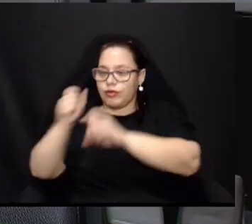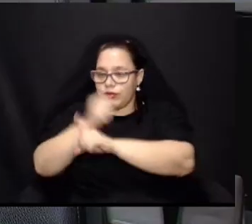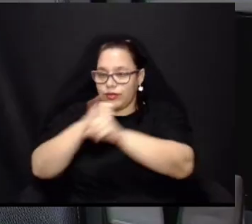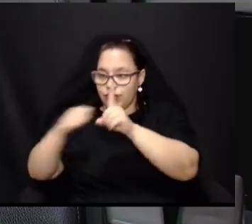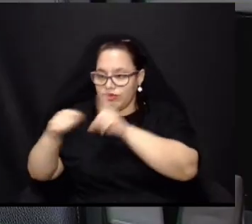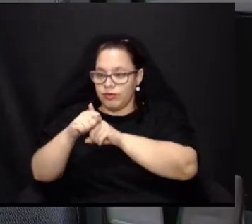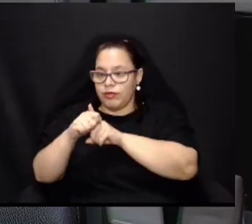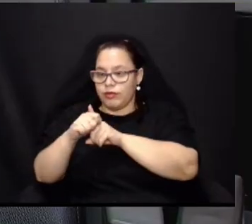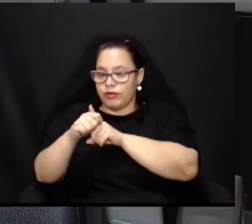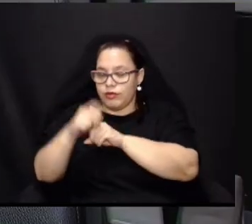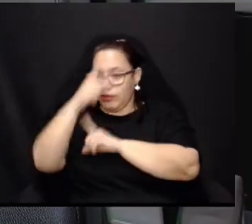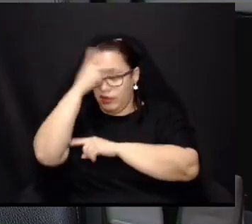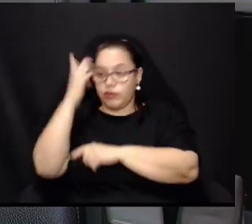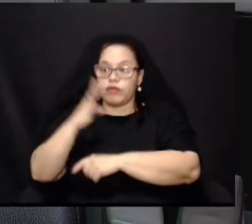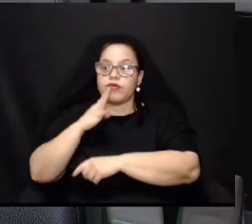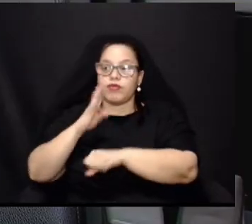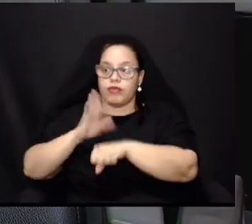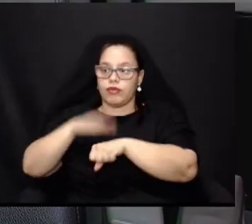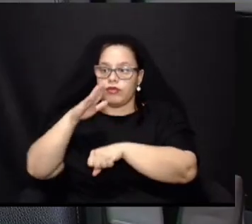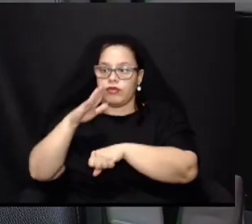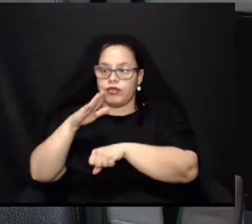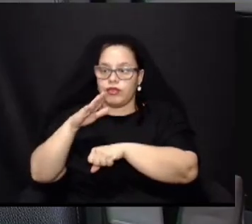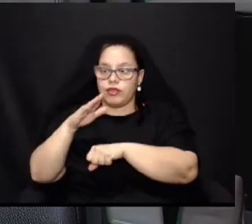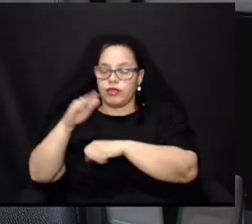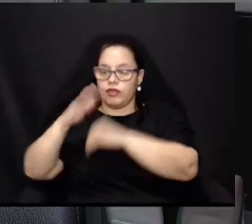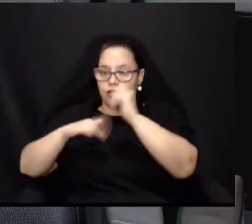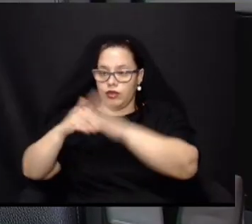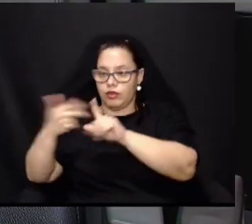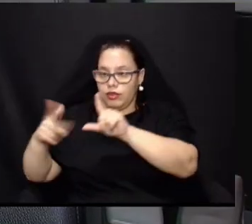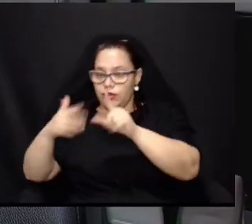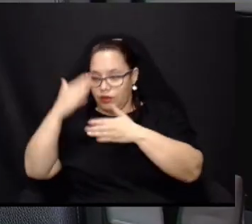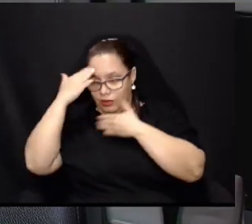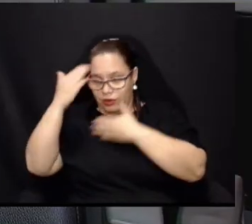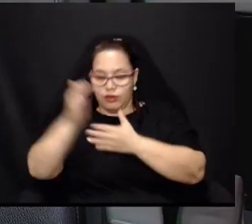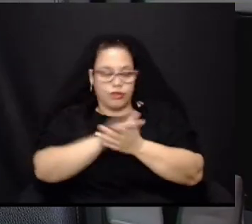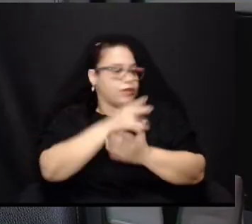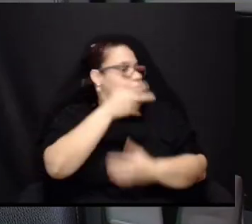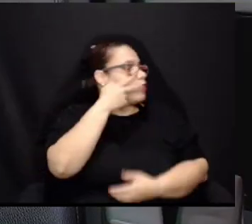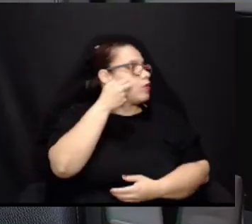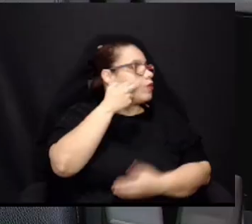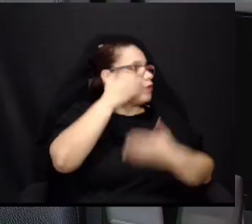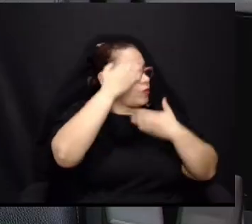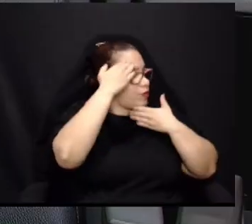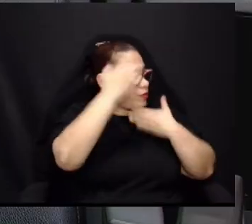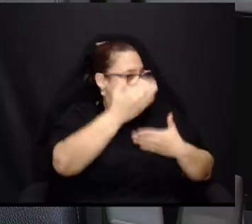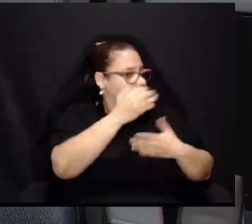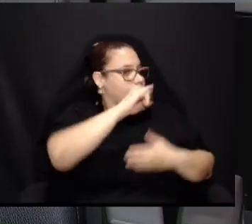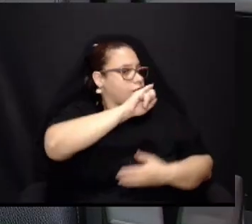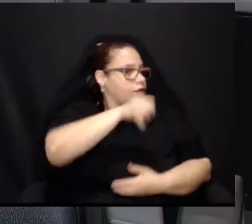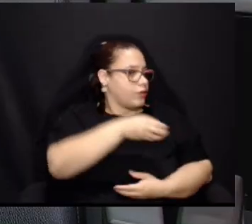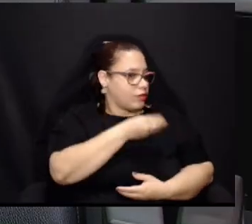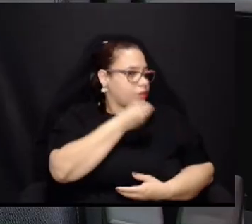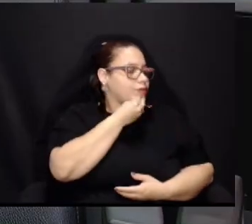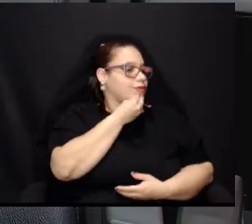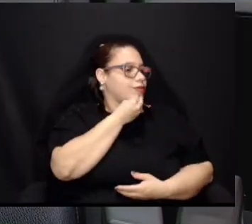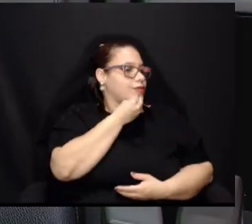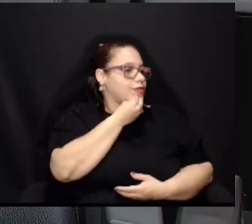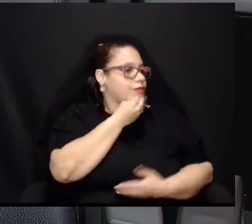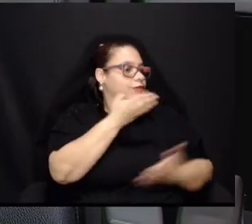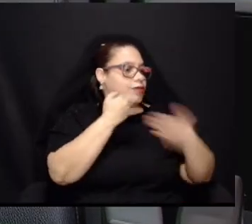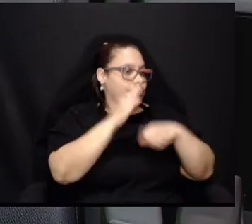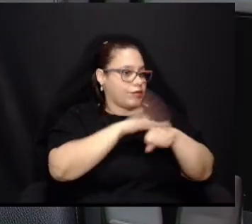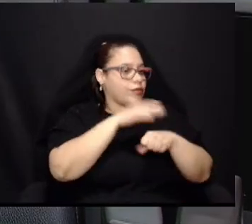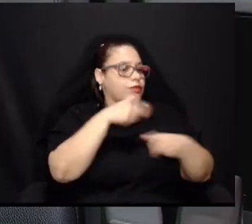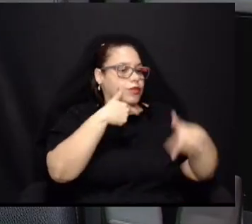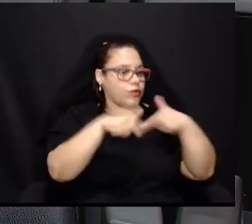conhecer um pouco mais sobre esse setor aqui do Legislativo. Muito obrigado. Rafa, eu que agradeço pela oportunidade de falar um pouquinho mais sobre o meu trabalho, sobre o